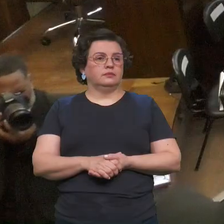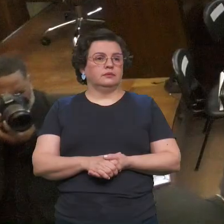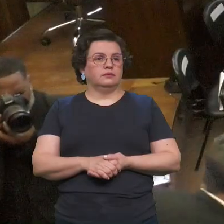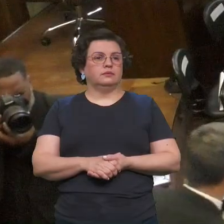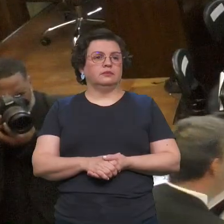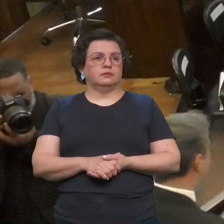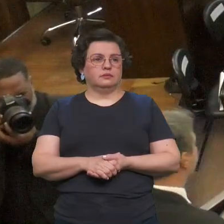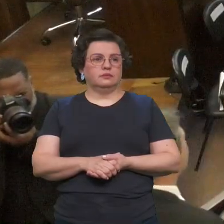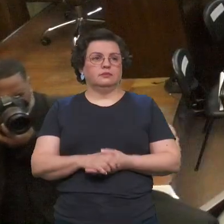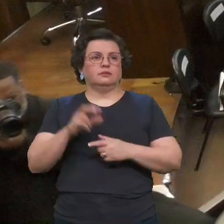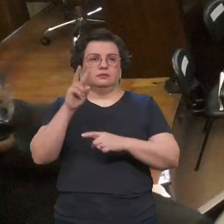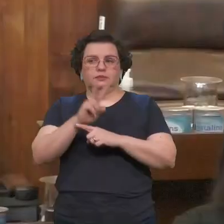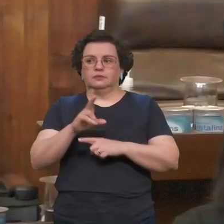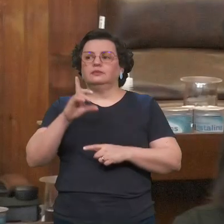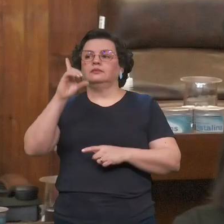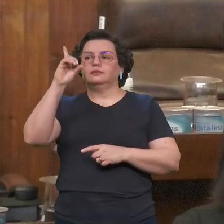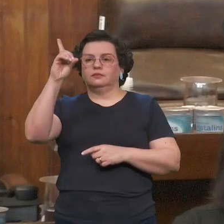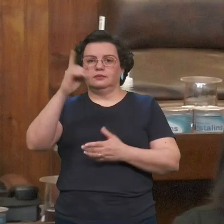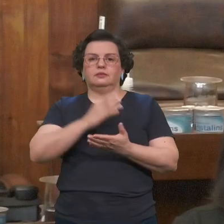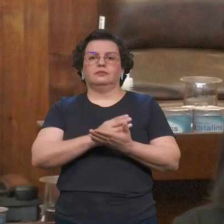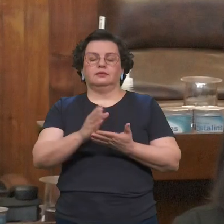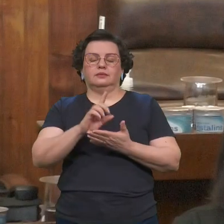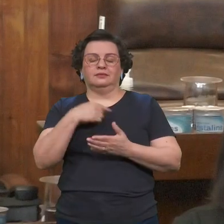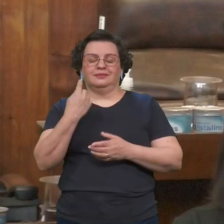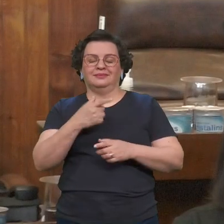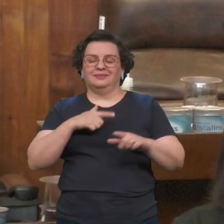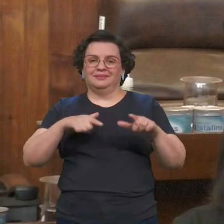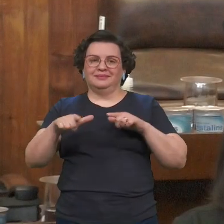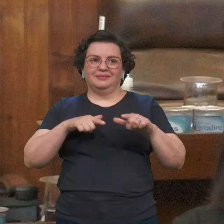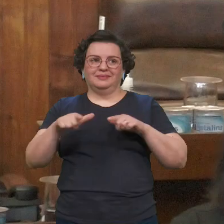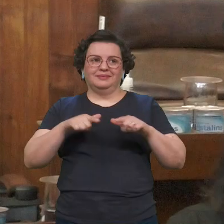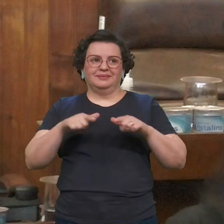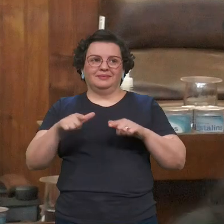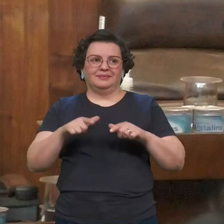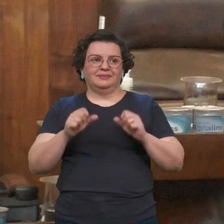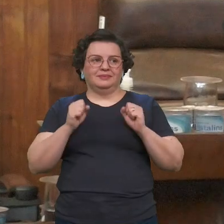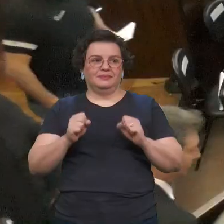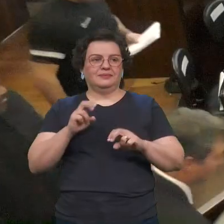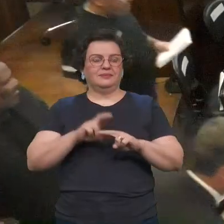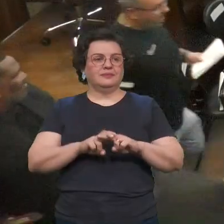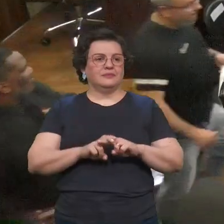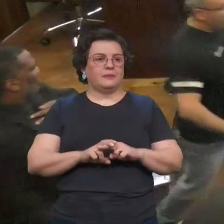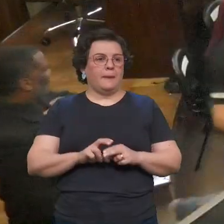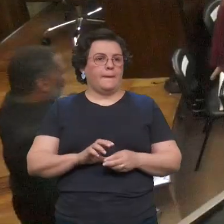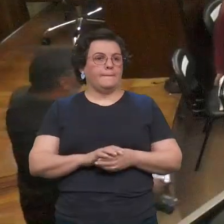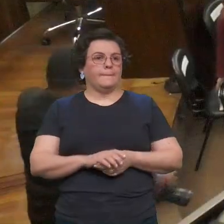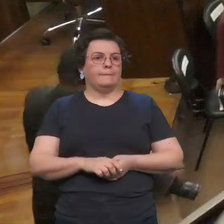Sob a proteção de Deus, iniciamos os nossos trabalhos. Podem sentar-se.